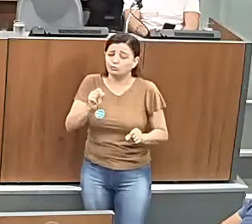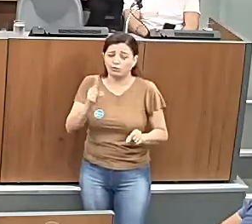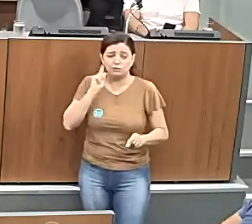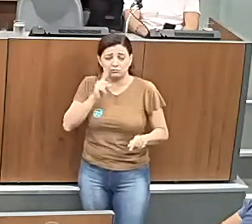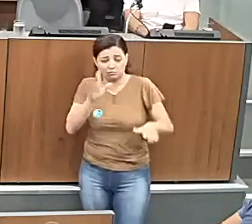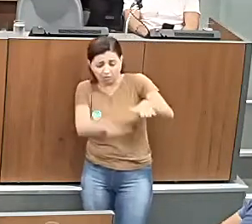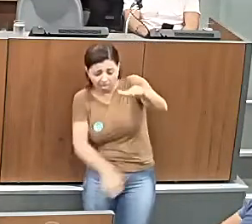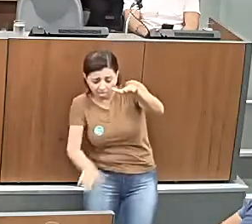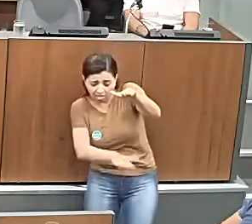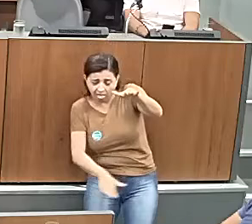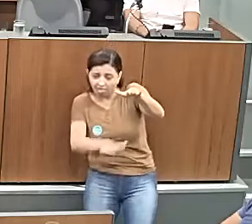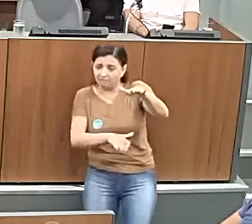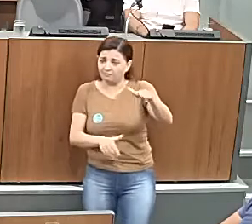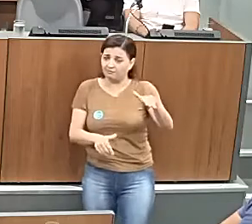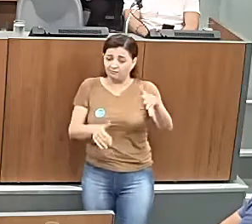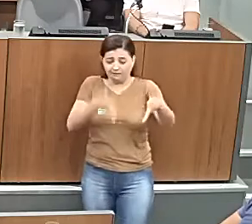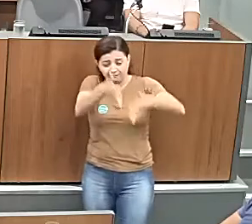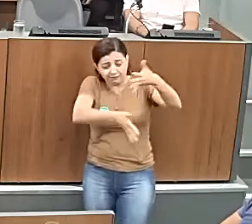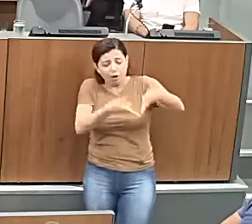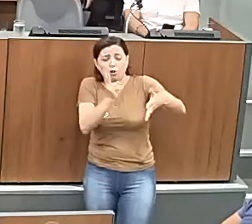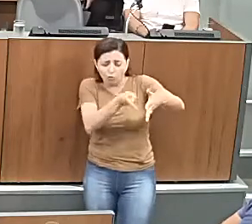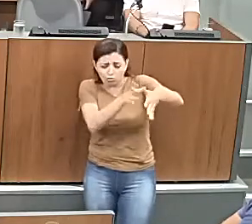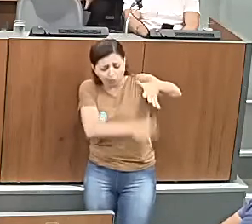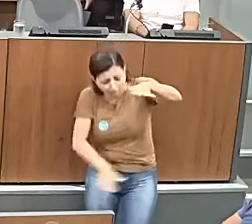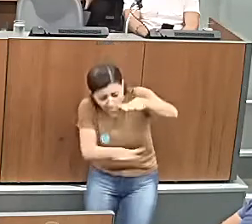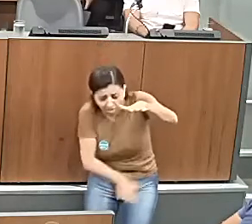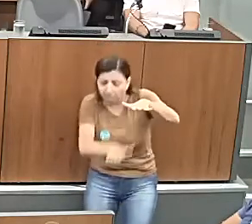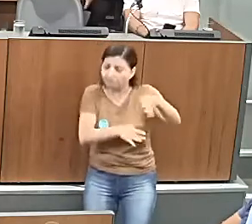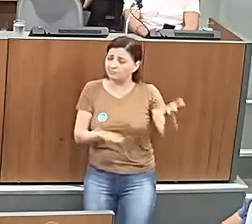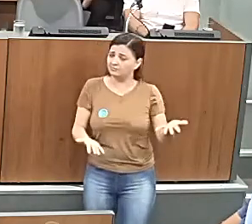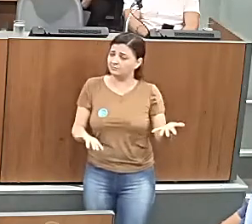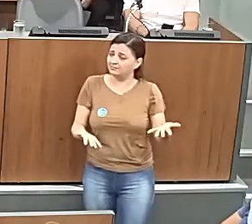não reconhece a nossa diferença linguística.